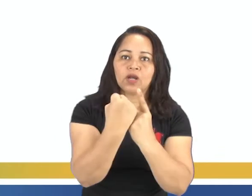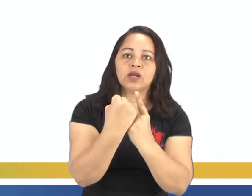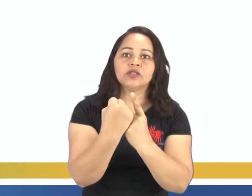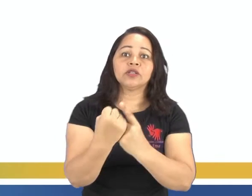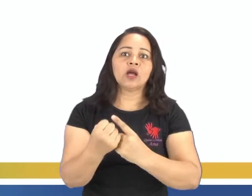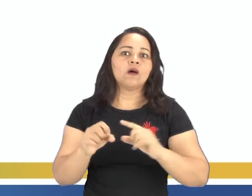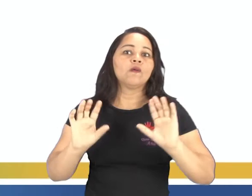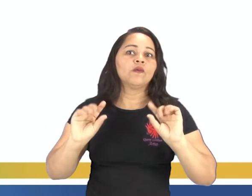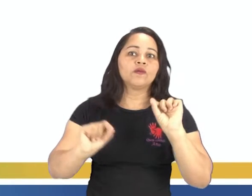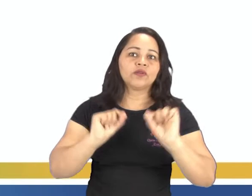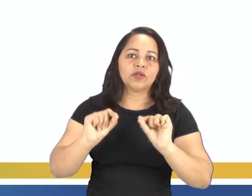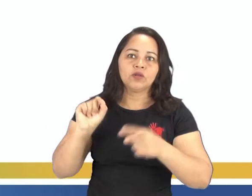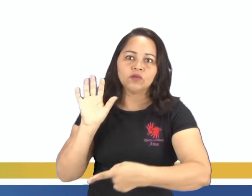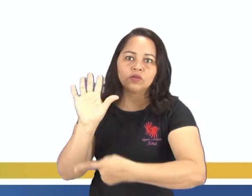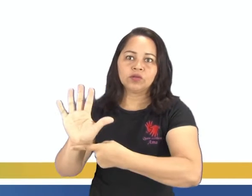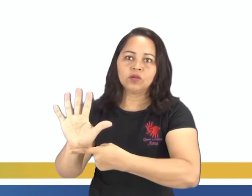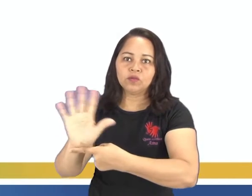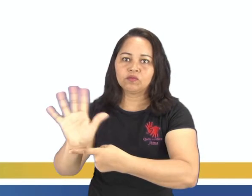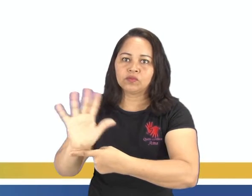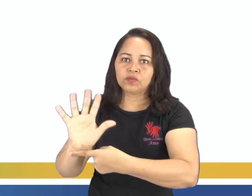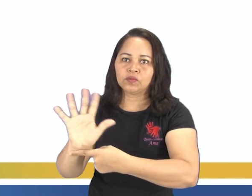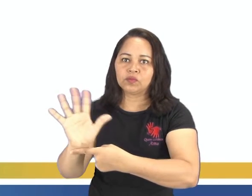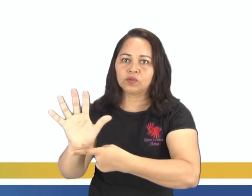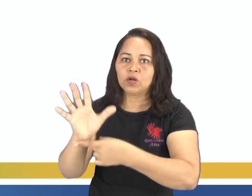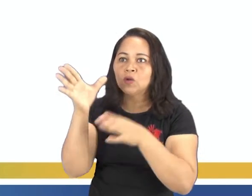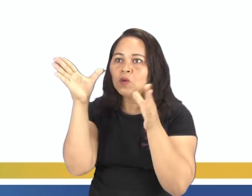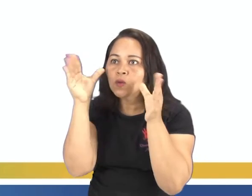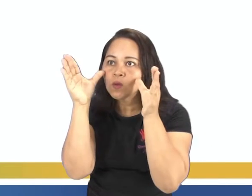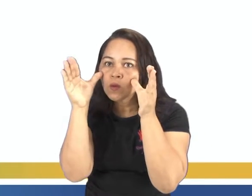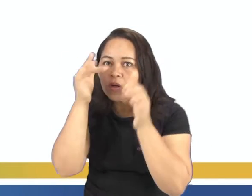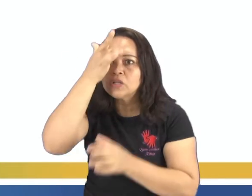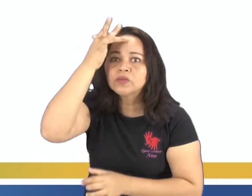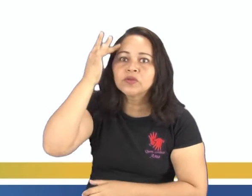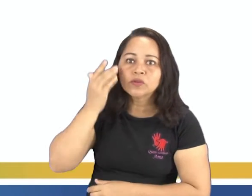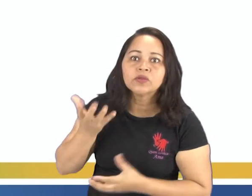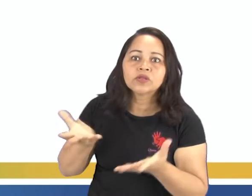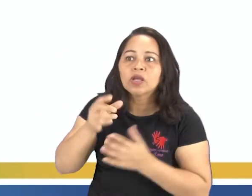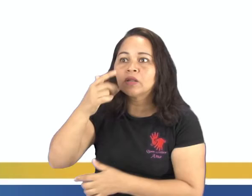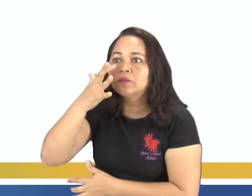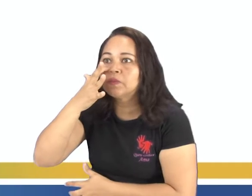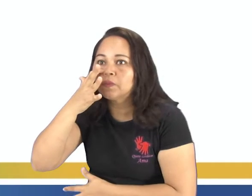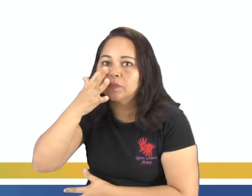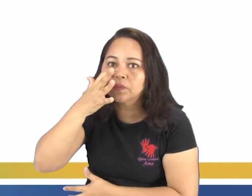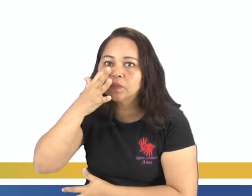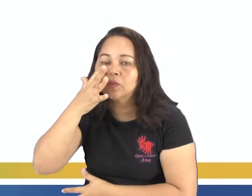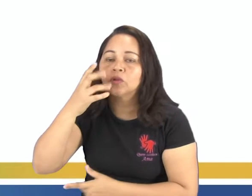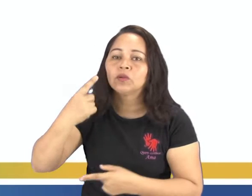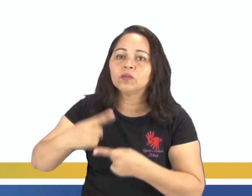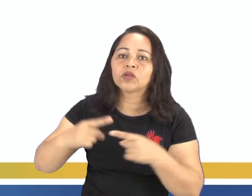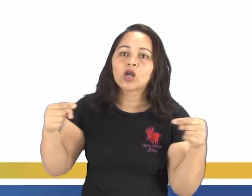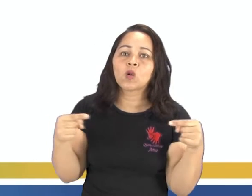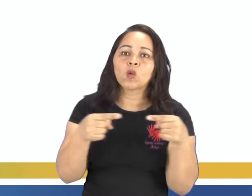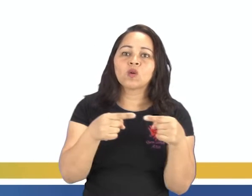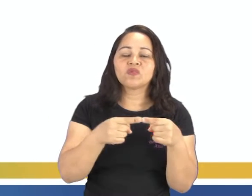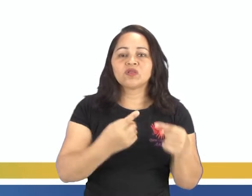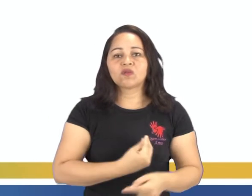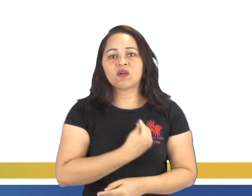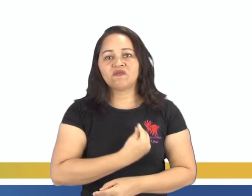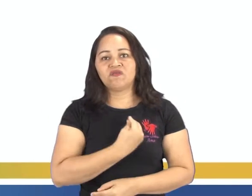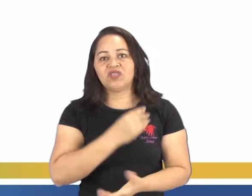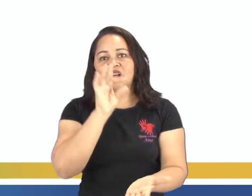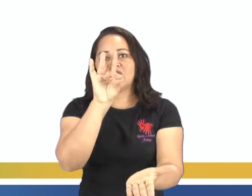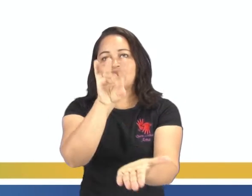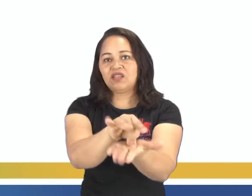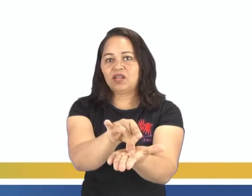produções orientais ganham mais visibilidade, isso porque é uma alternativa de buscar solução